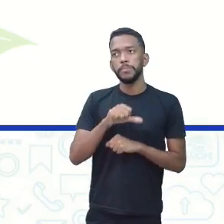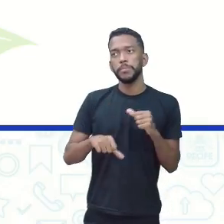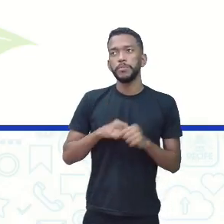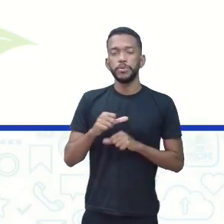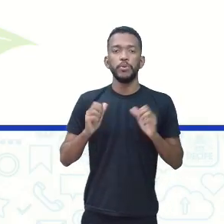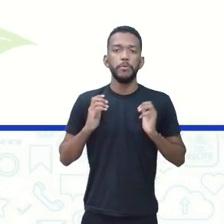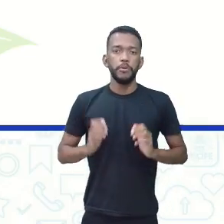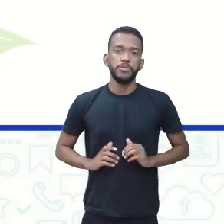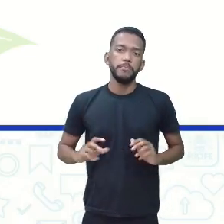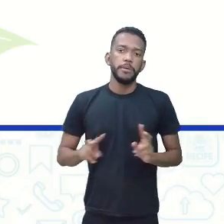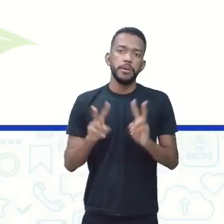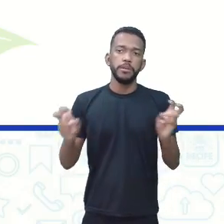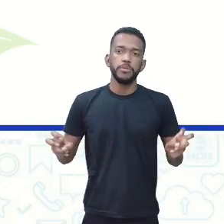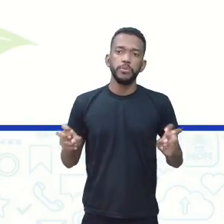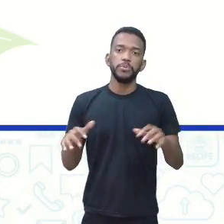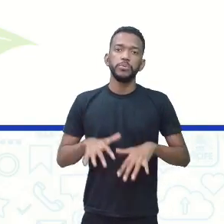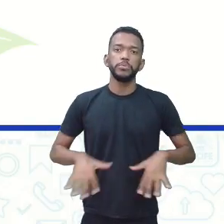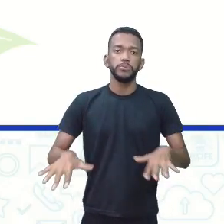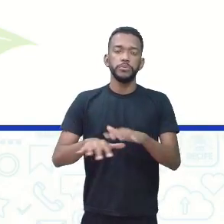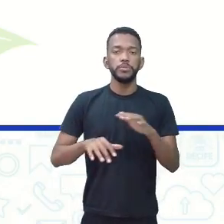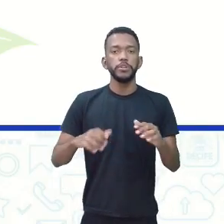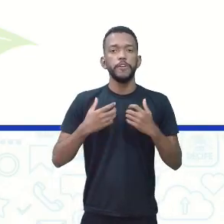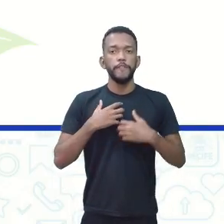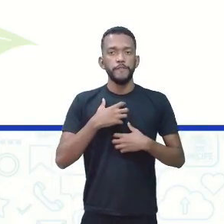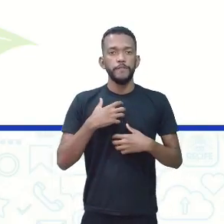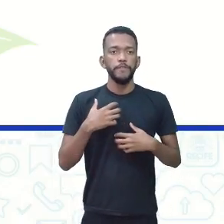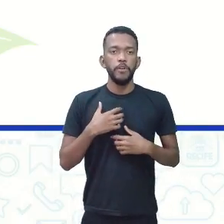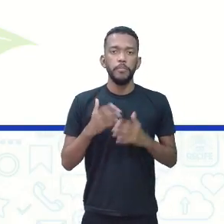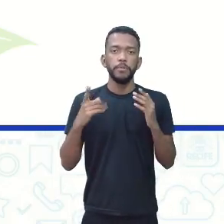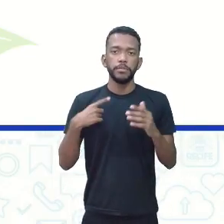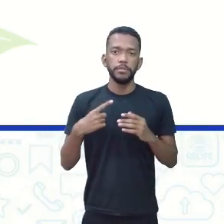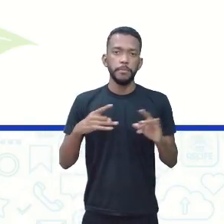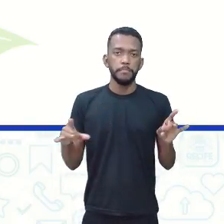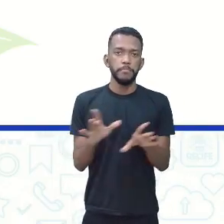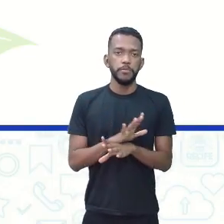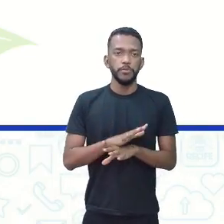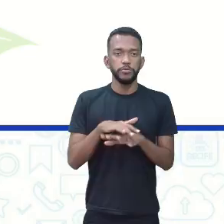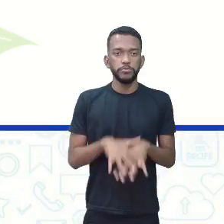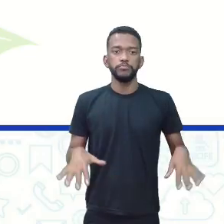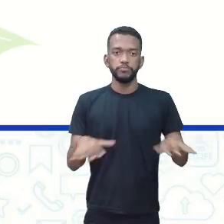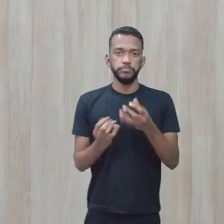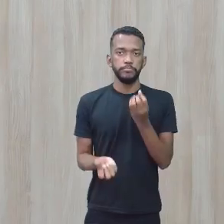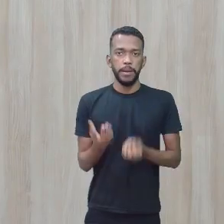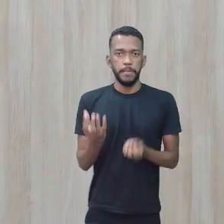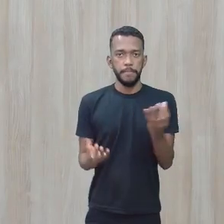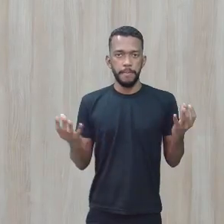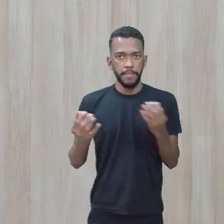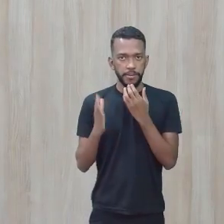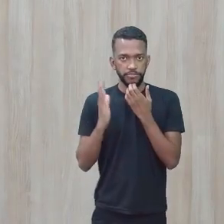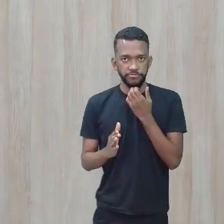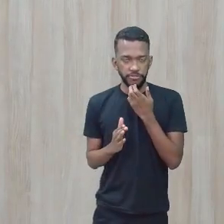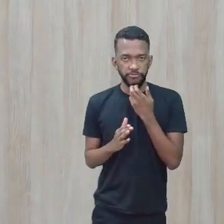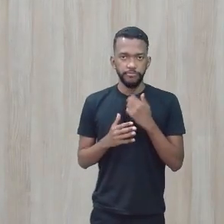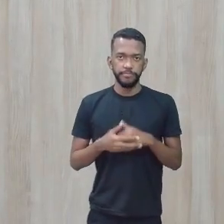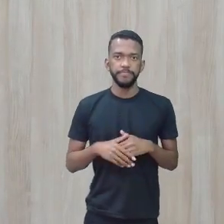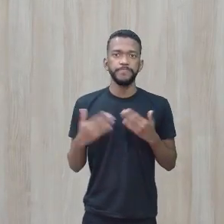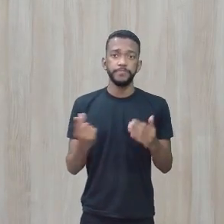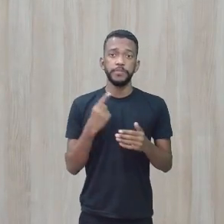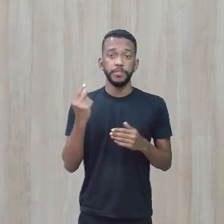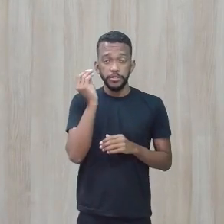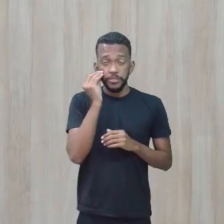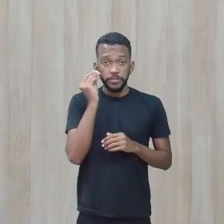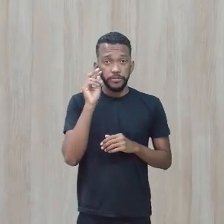comportamento diante do consumo e a forma que lida com os resíduos gerados, certo? A gente vê que